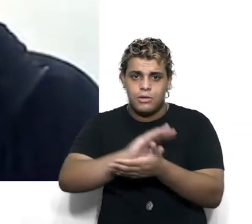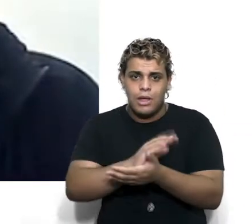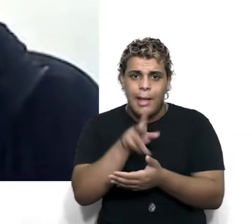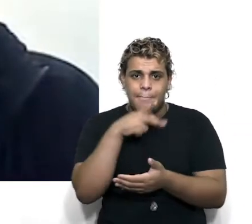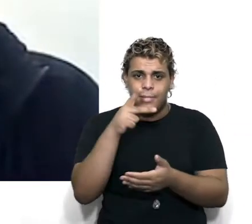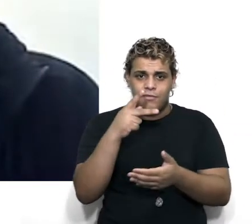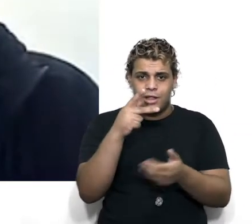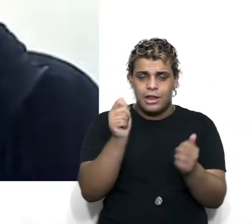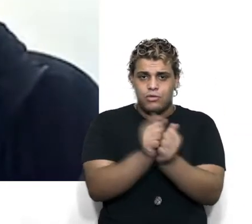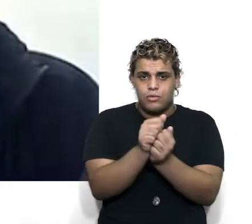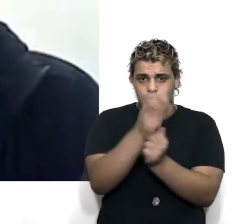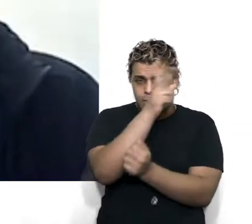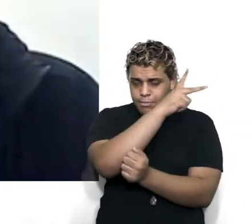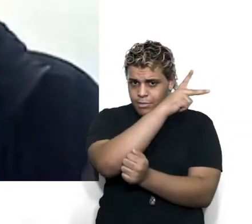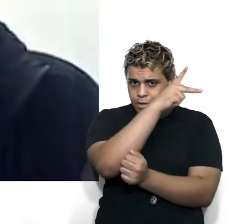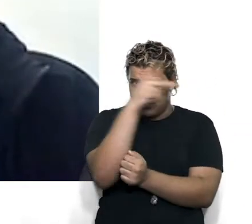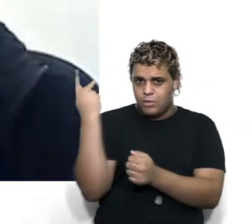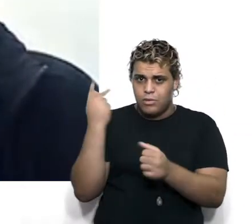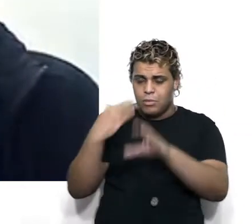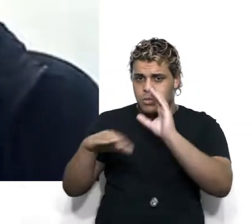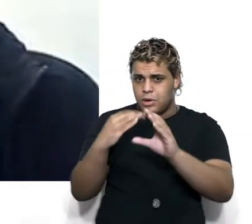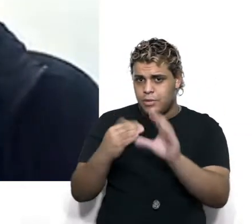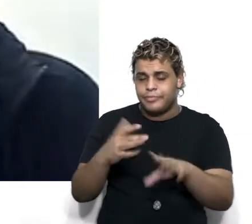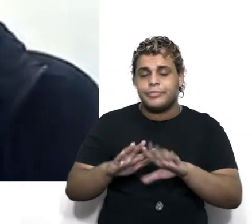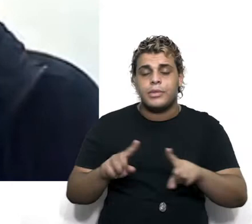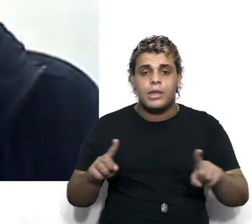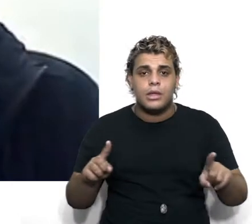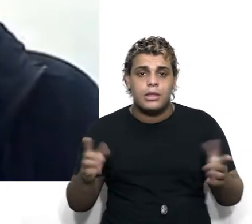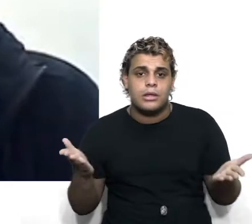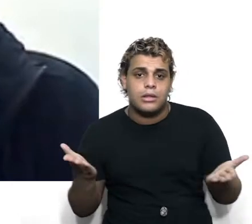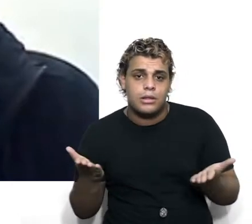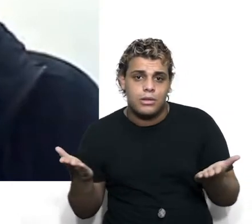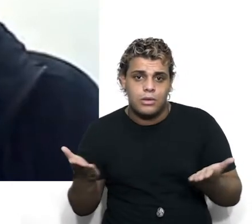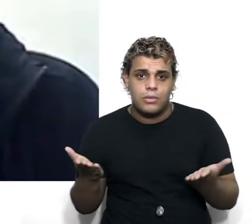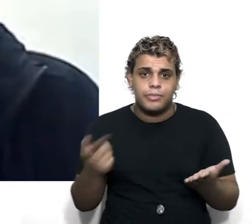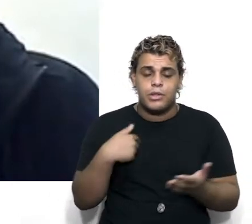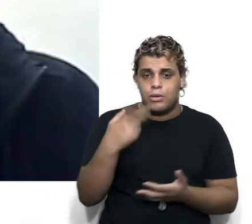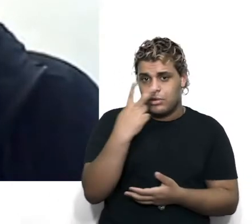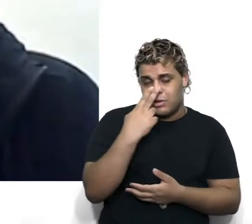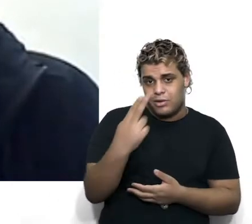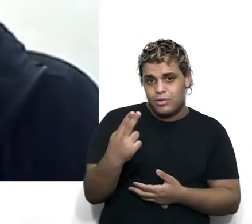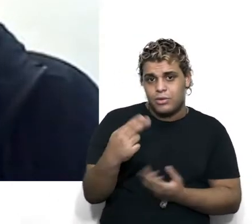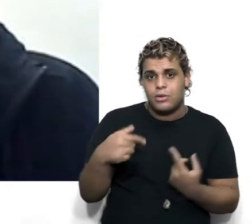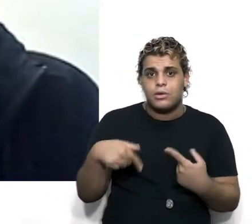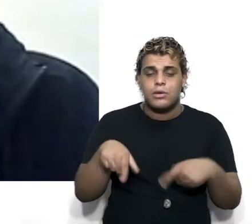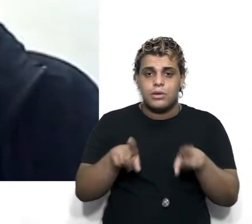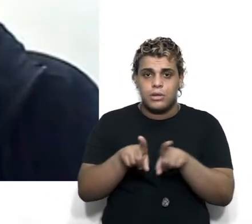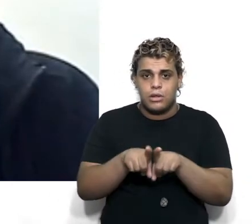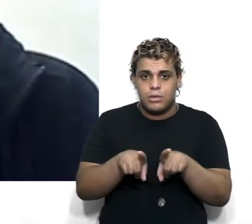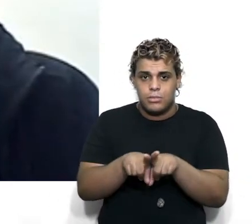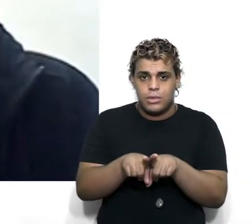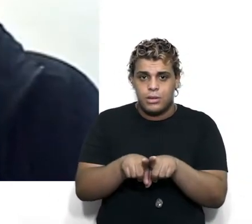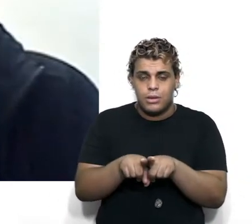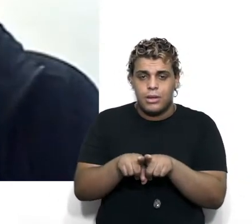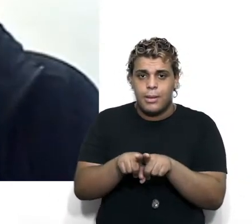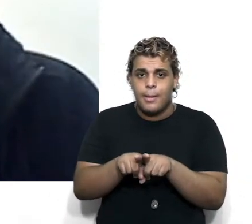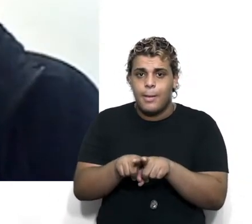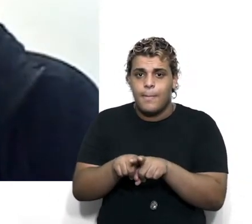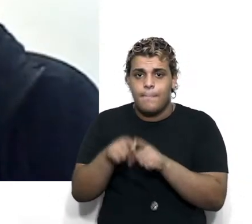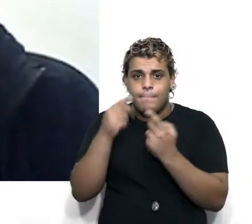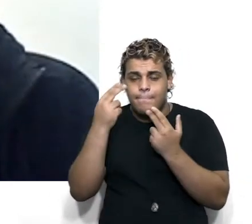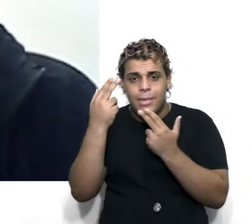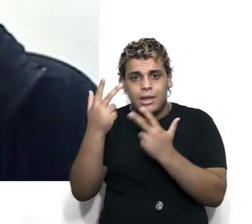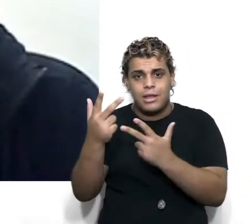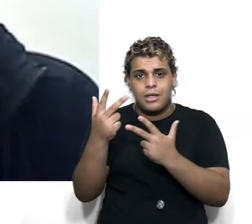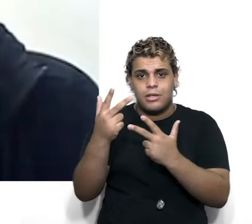lá ou noutro sítio qualquer. Eu acho que isto também vai mudar, porque parece-me que muitos organizadores